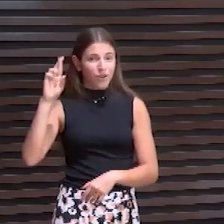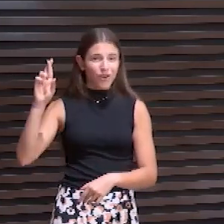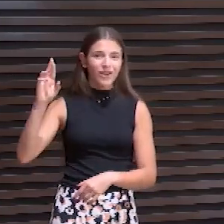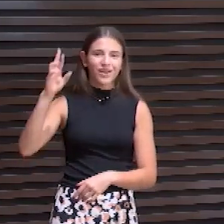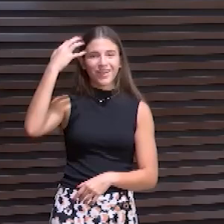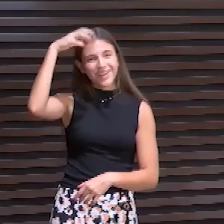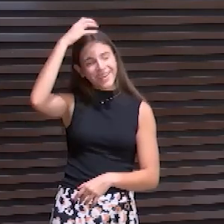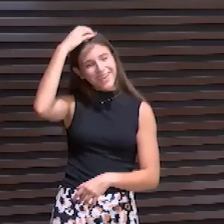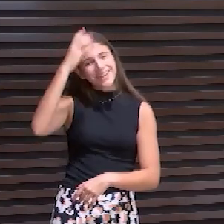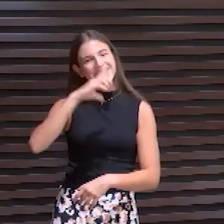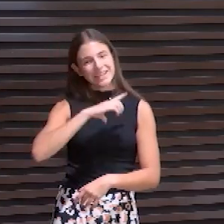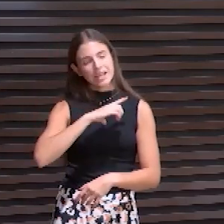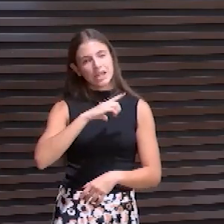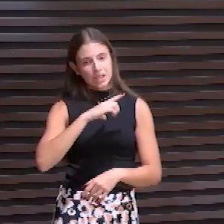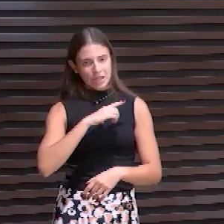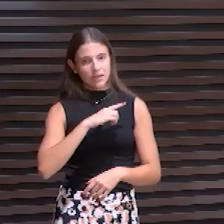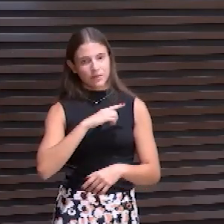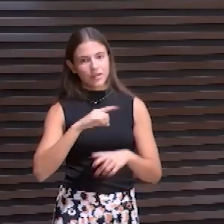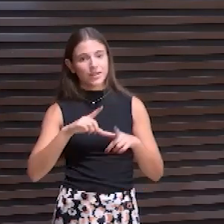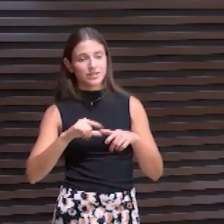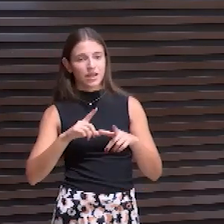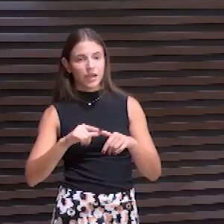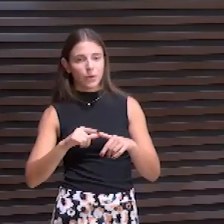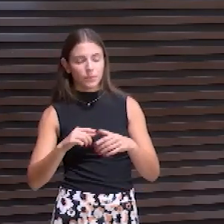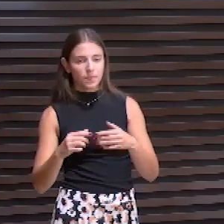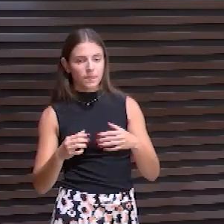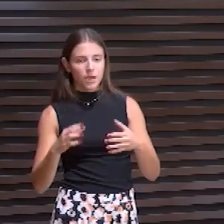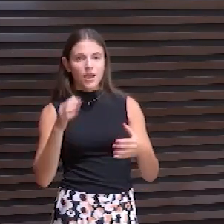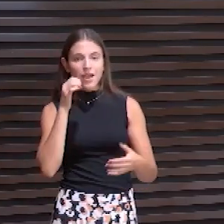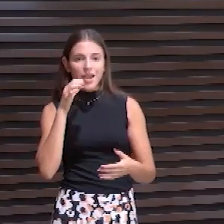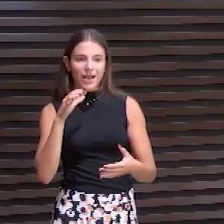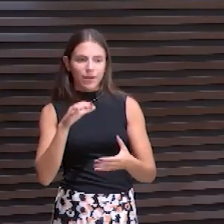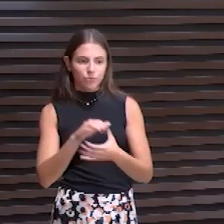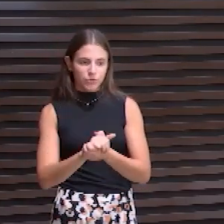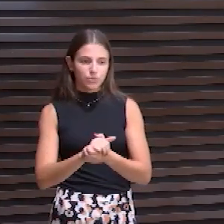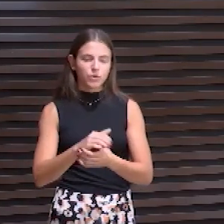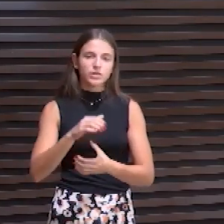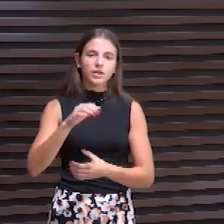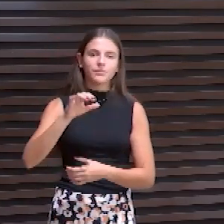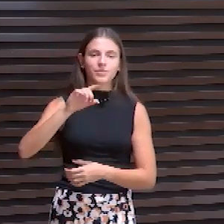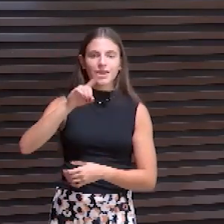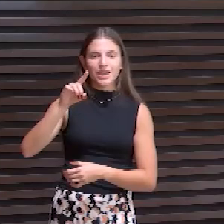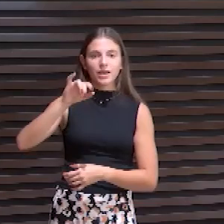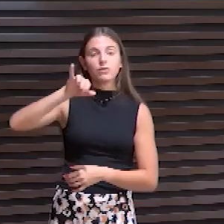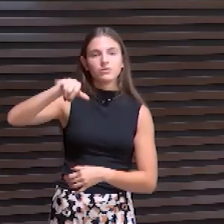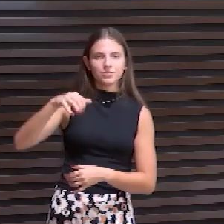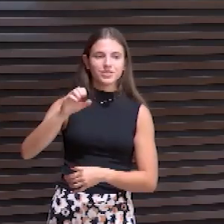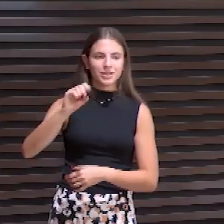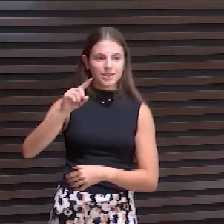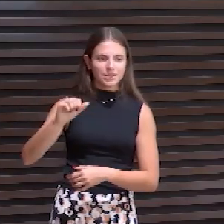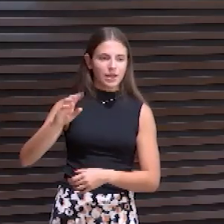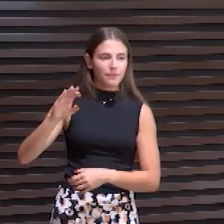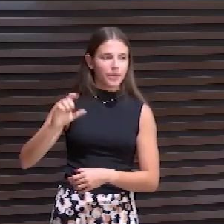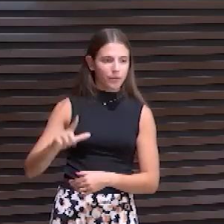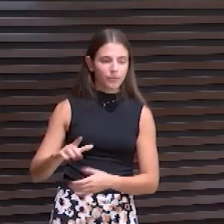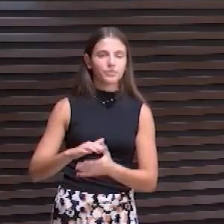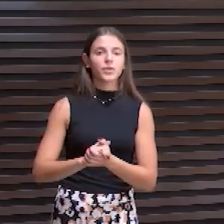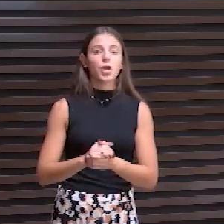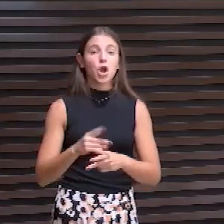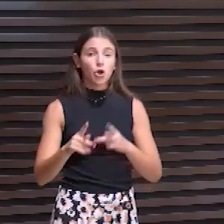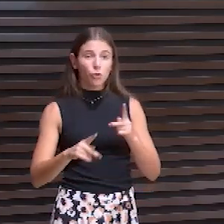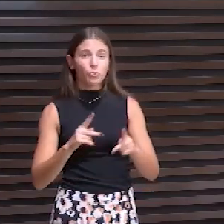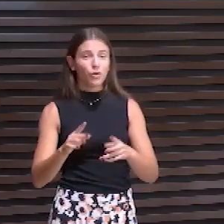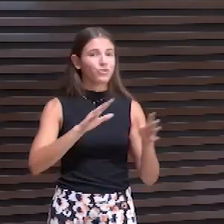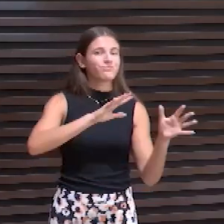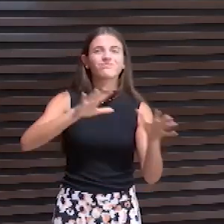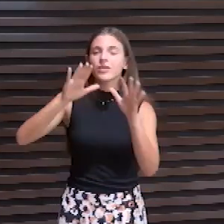Marido de Jezabel, uma mulher terrível. O povo estava adorando Baal. O povo de Deus estava